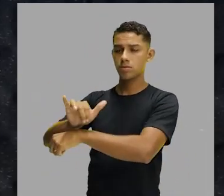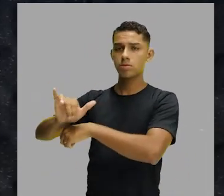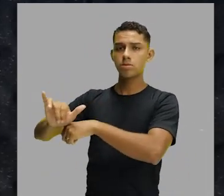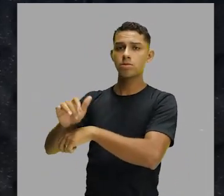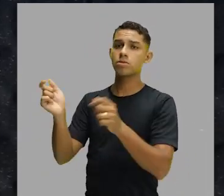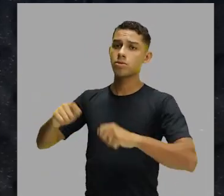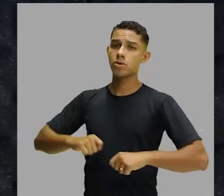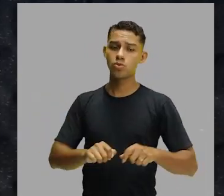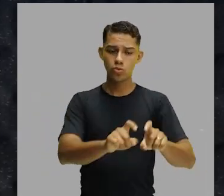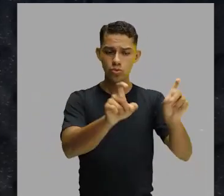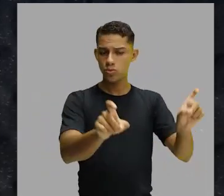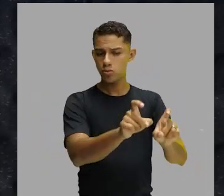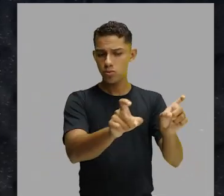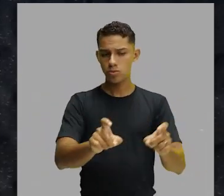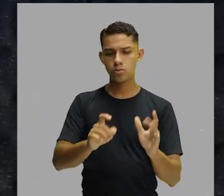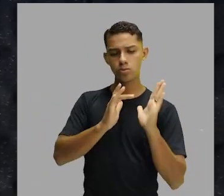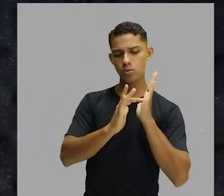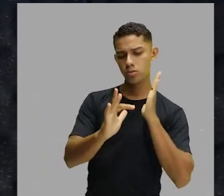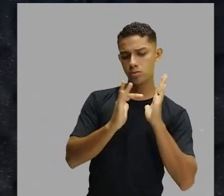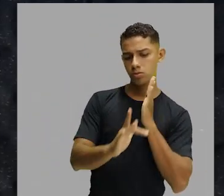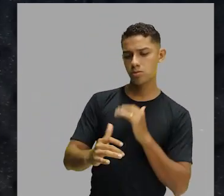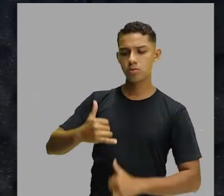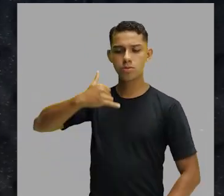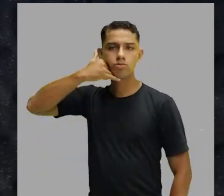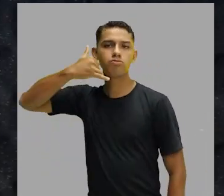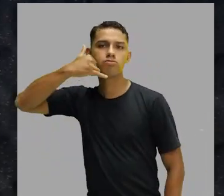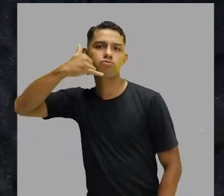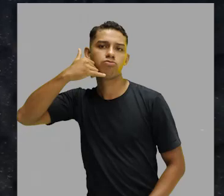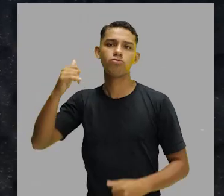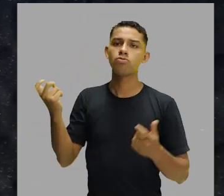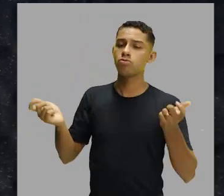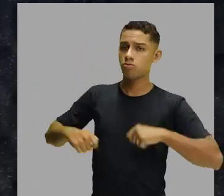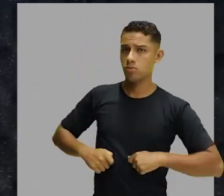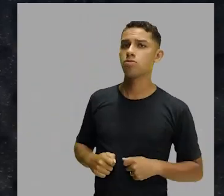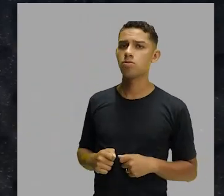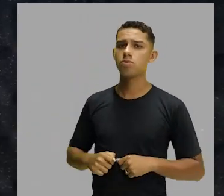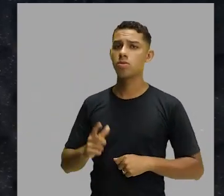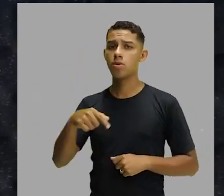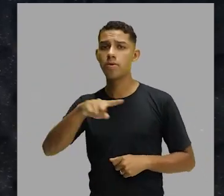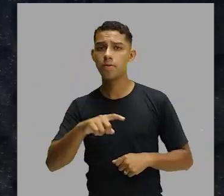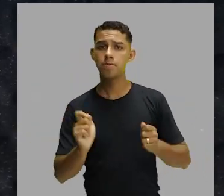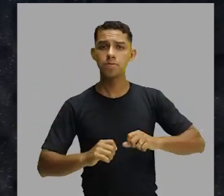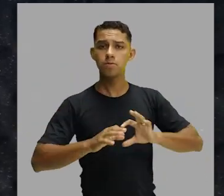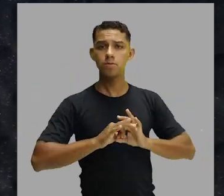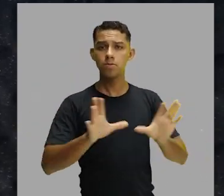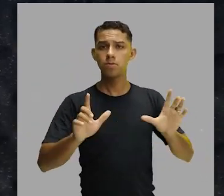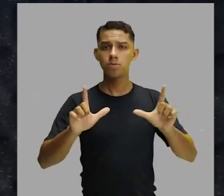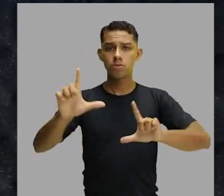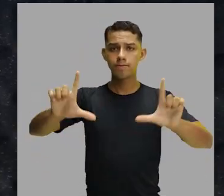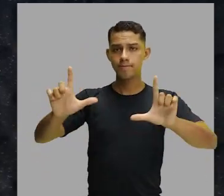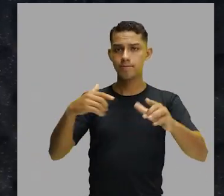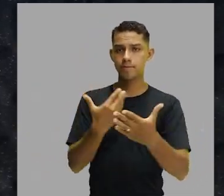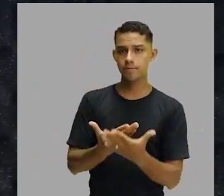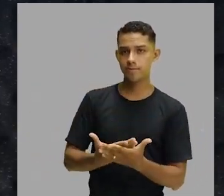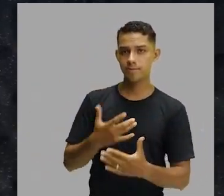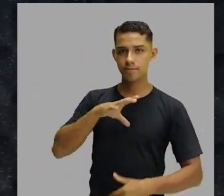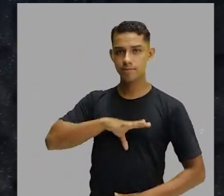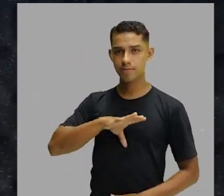seu smartphone, o seu tablet, o equipamento eletrônico disponível que você tiver para acompanhar as nossas aulas. Vamos